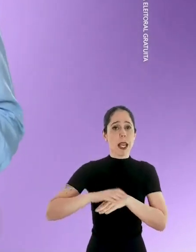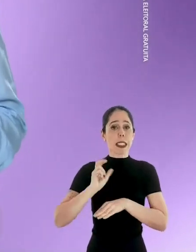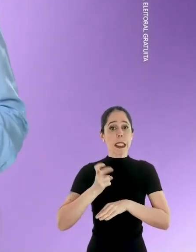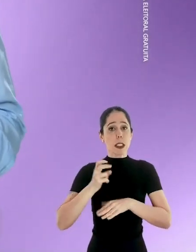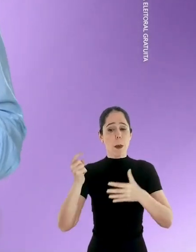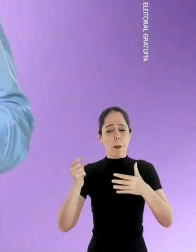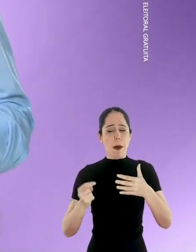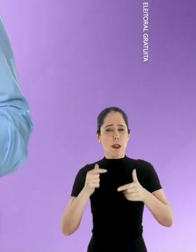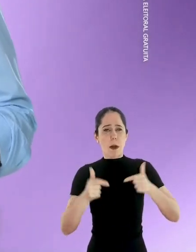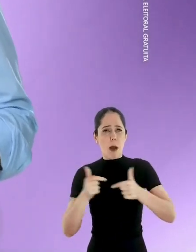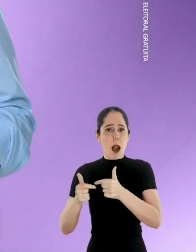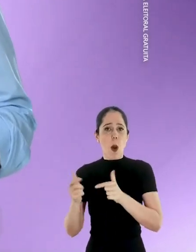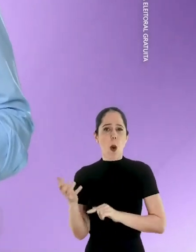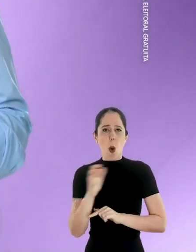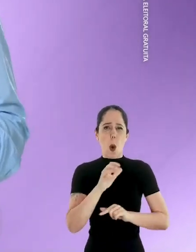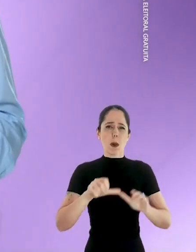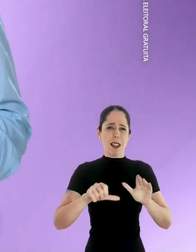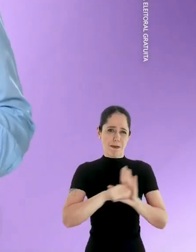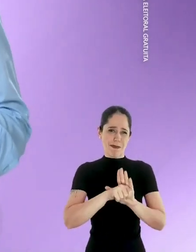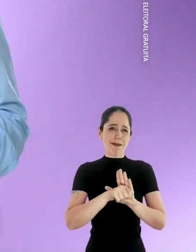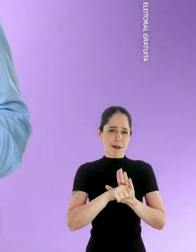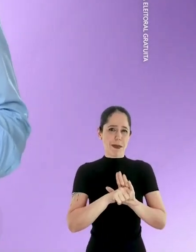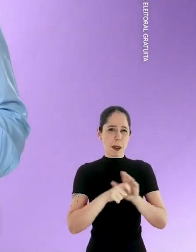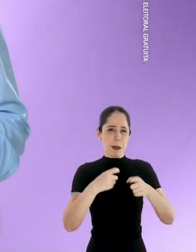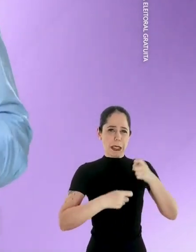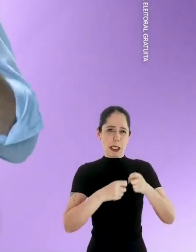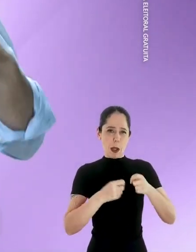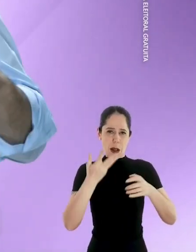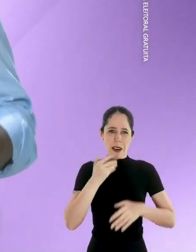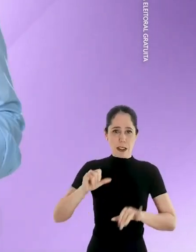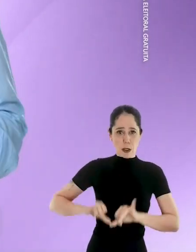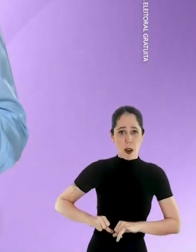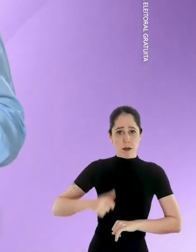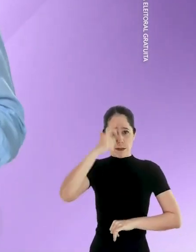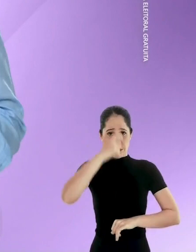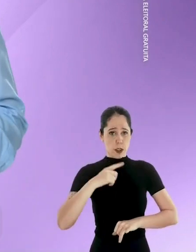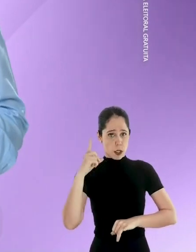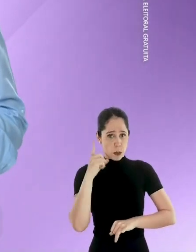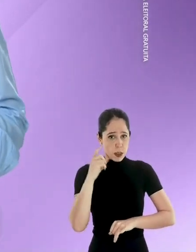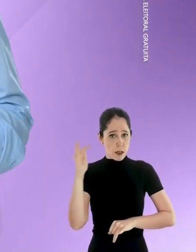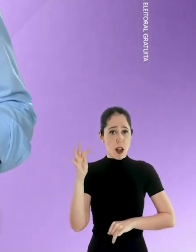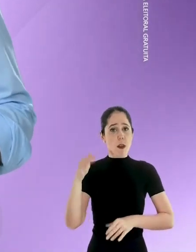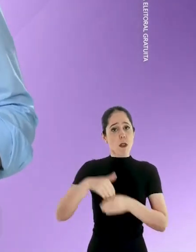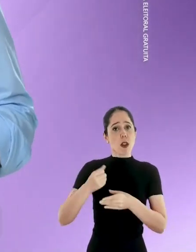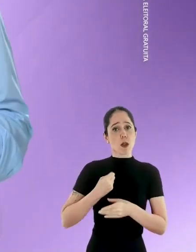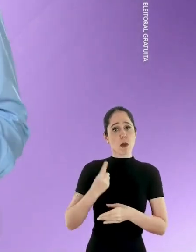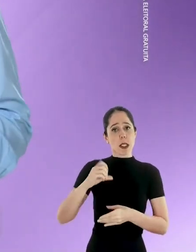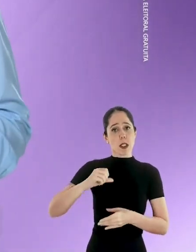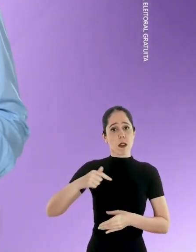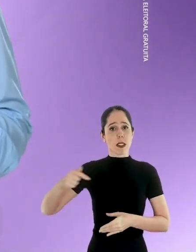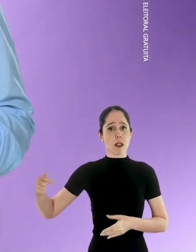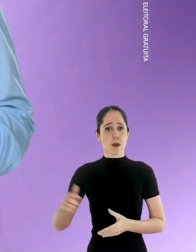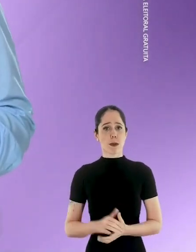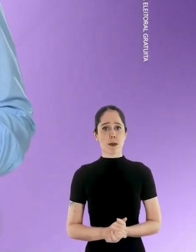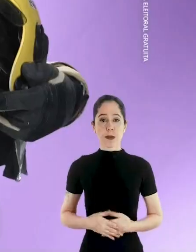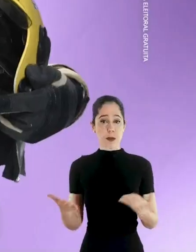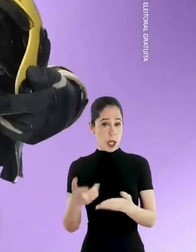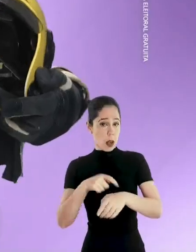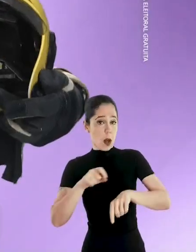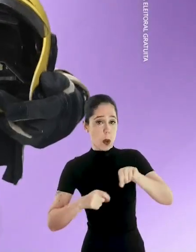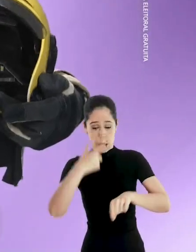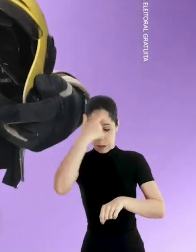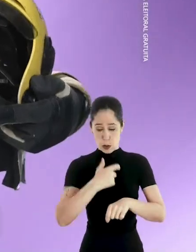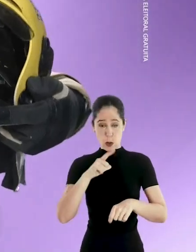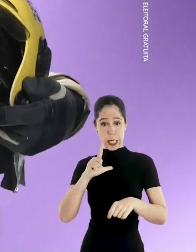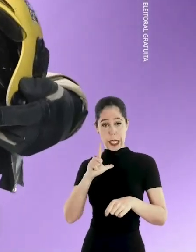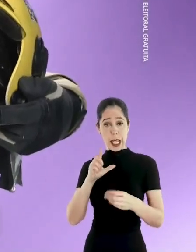de 5 mil operações de combate a crimes sexuais contra crianças. Eu sou o deputado federal Maurício Zedric, vote 1977.